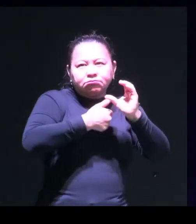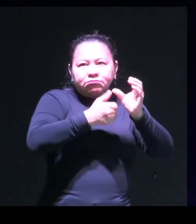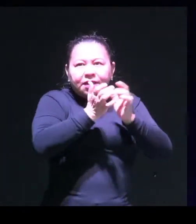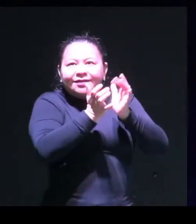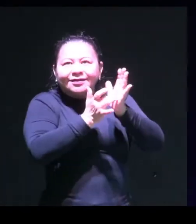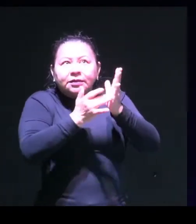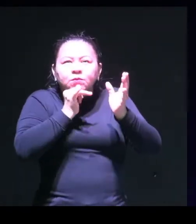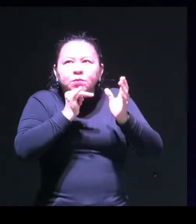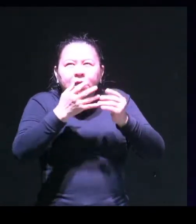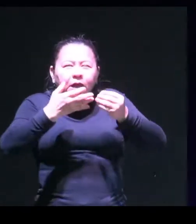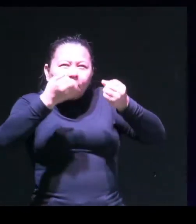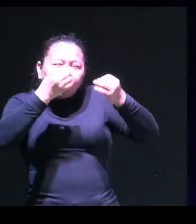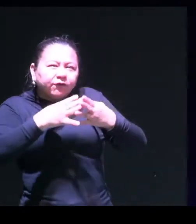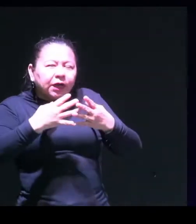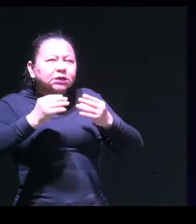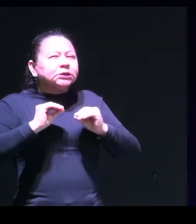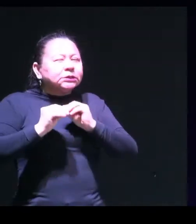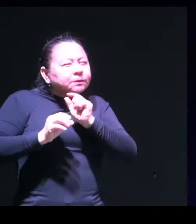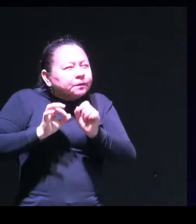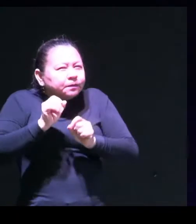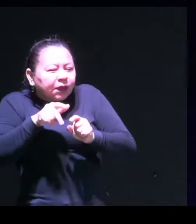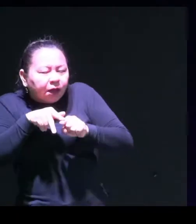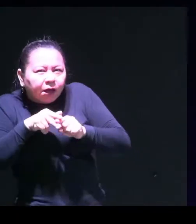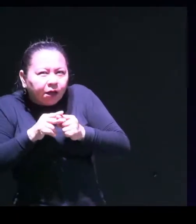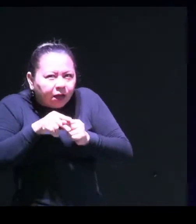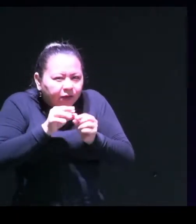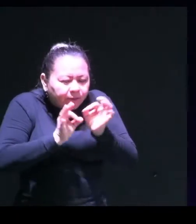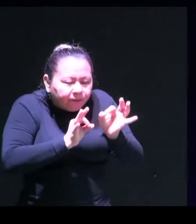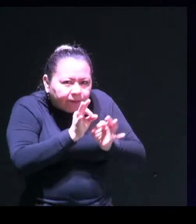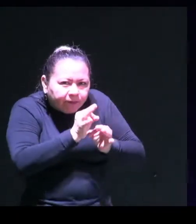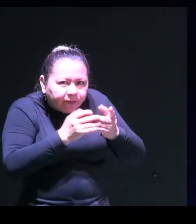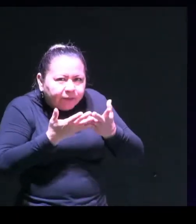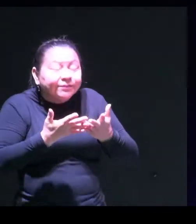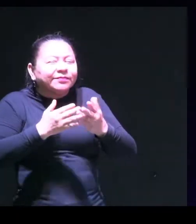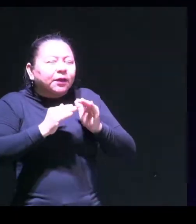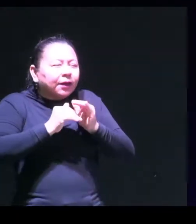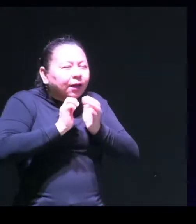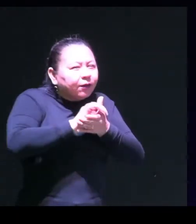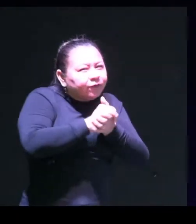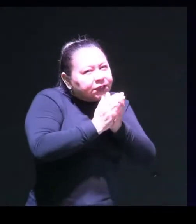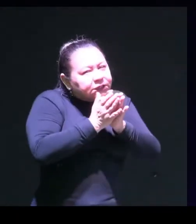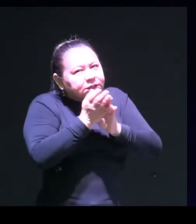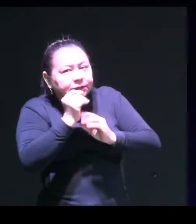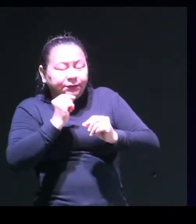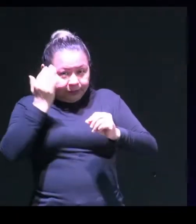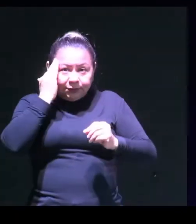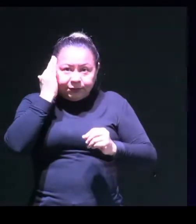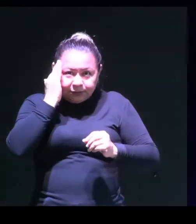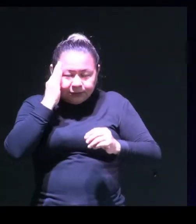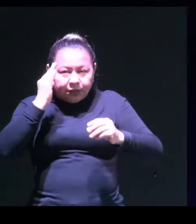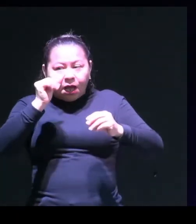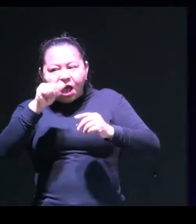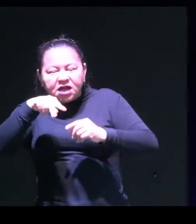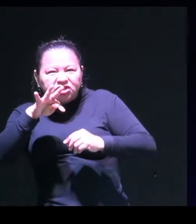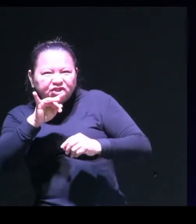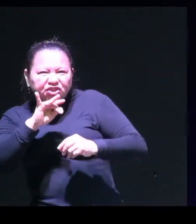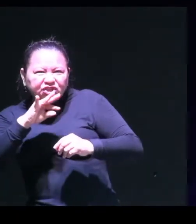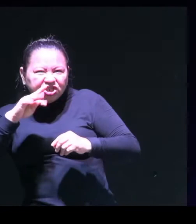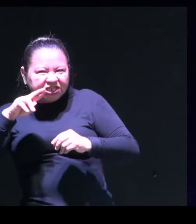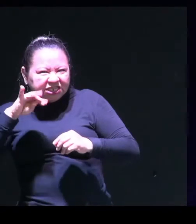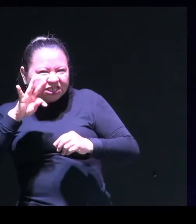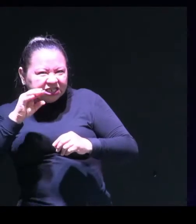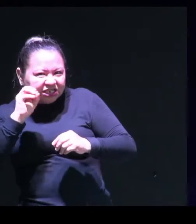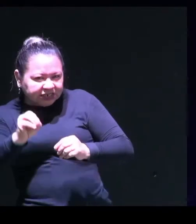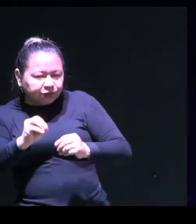está caminhando para possibilitar isso. Mas esse é assunto para a próxima semana, para o próximo domingo. Não há dúvida que, para nós cristãos,